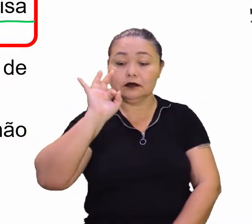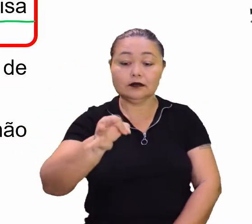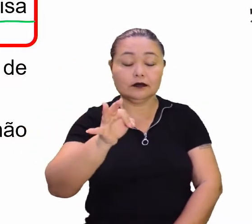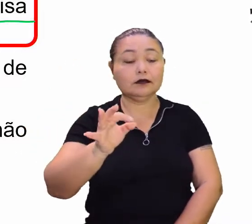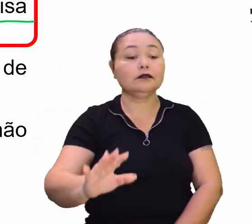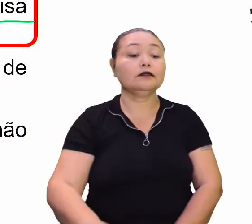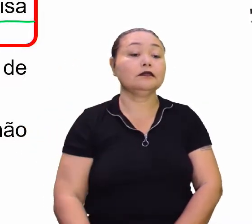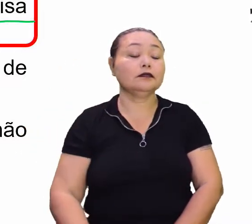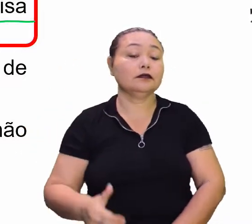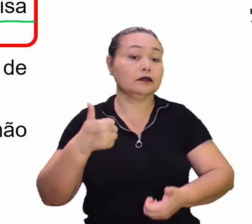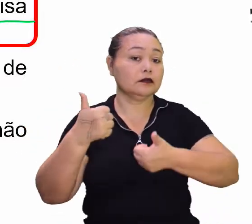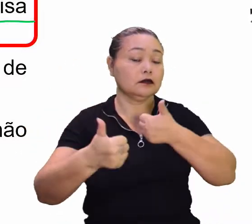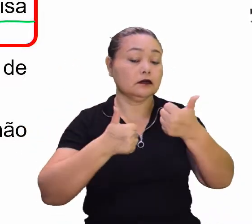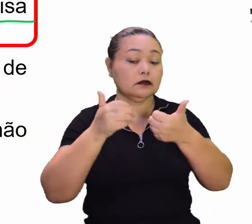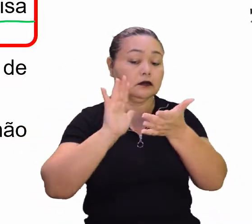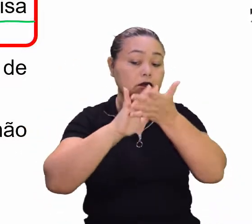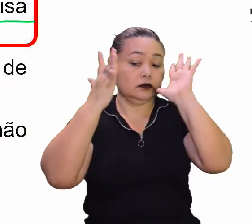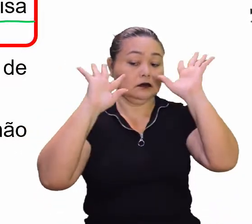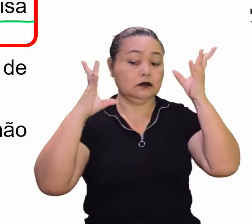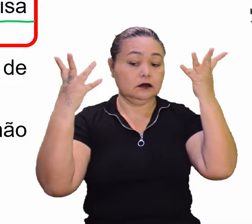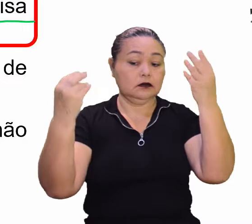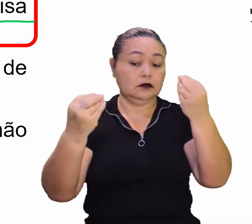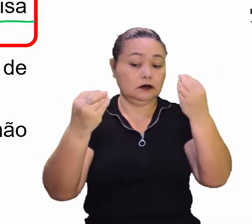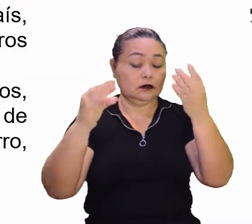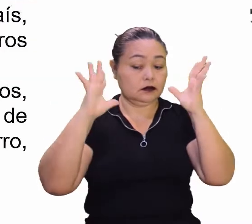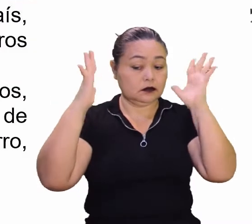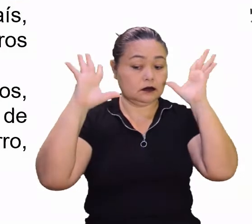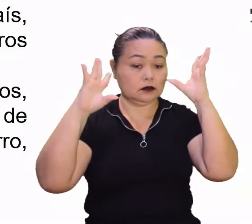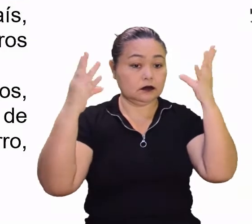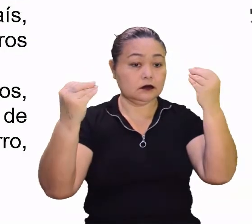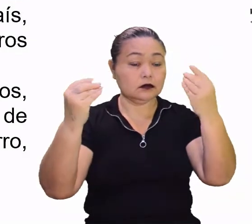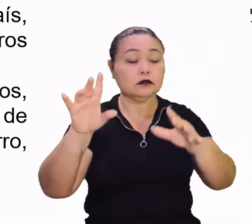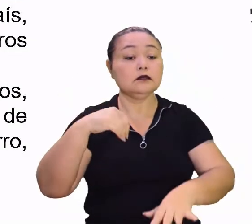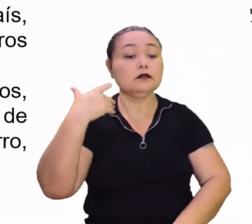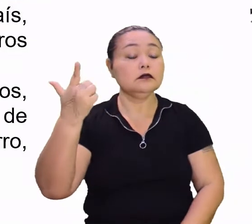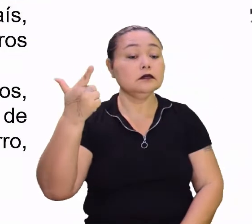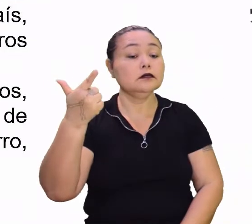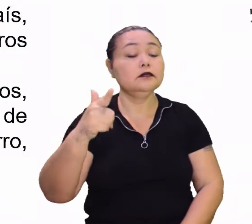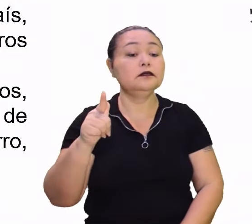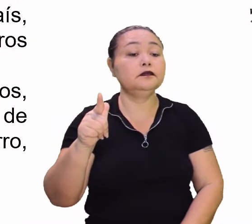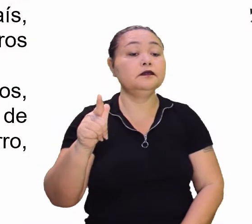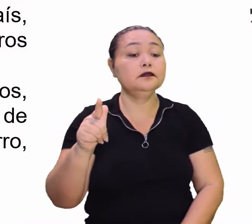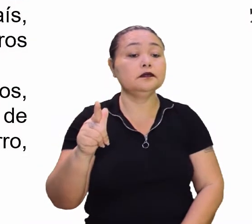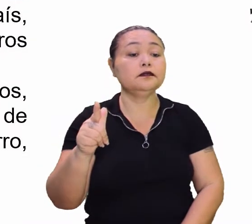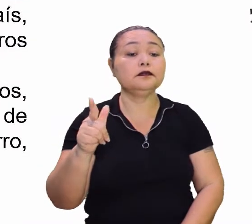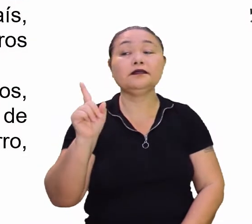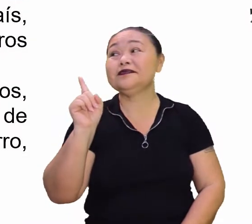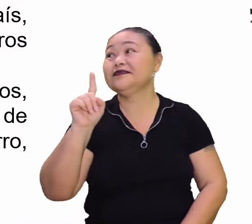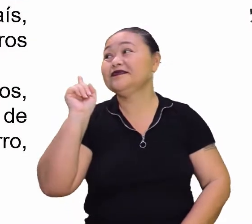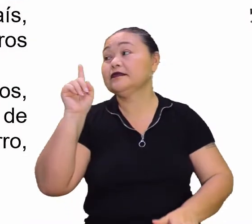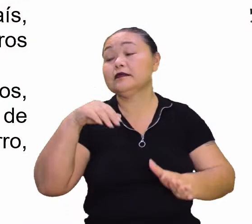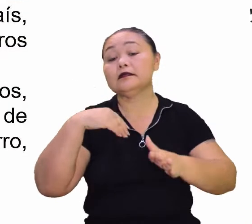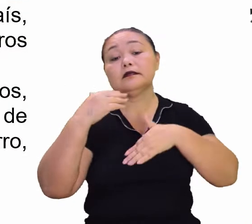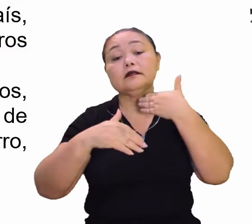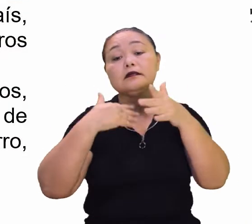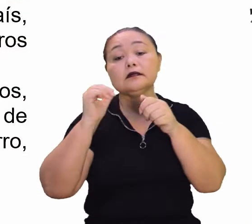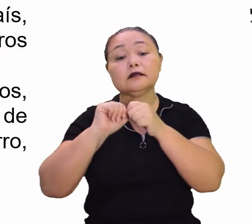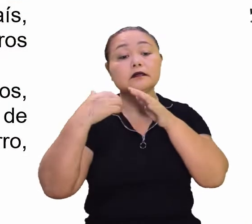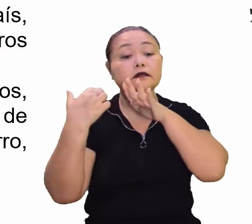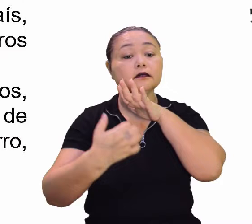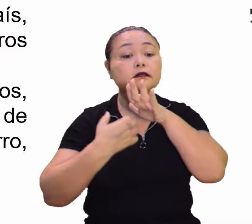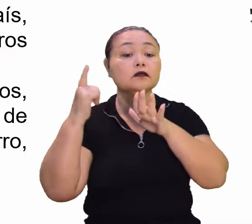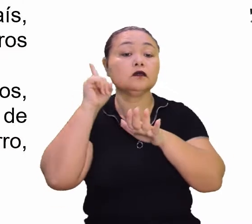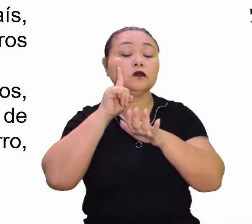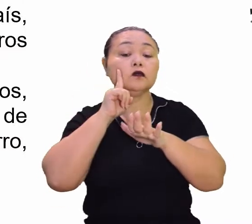Muito bem. Beleza, parabéns a todos, hein? A todos. Próxima. 2. Sobre o desenvolvimento industrial